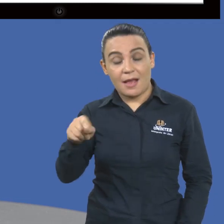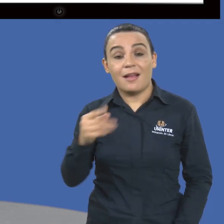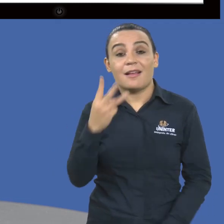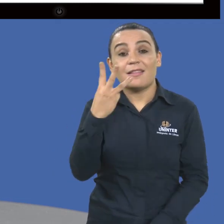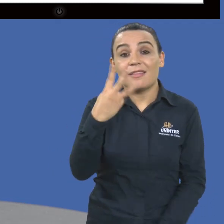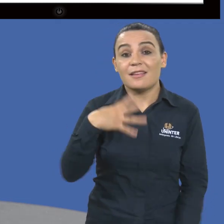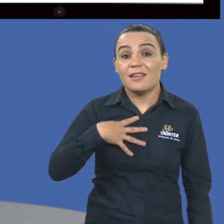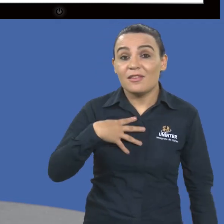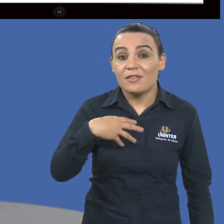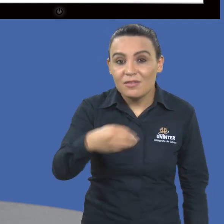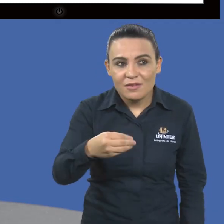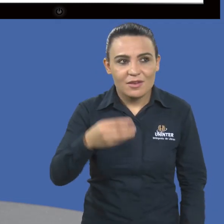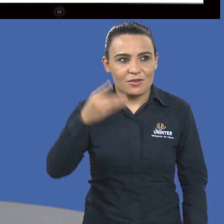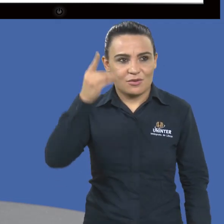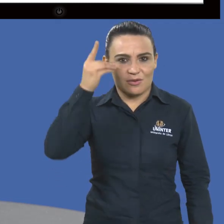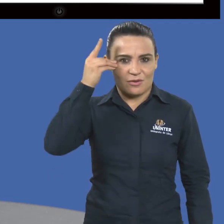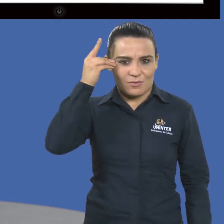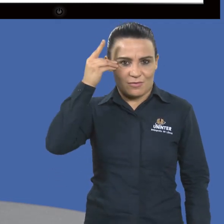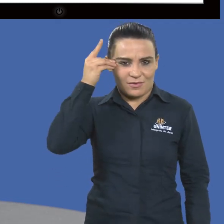com síndrome de Down.